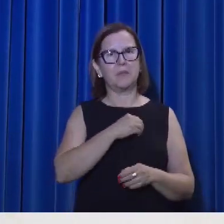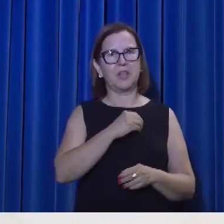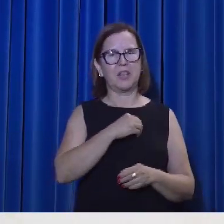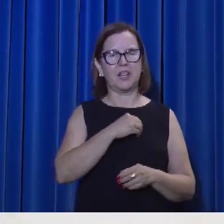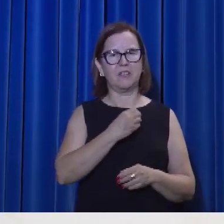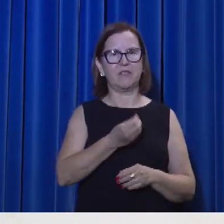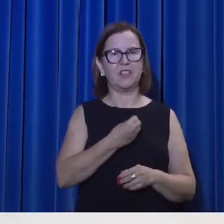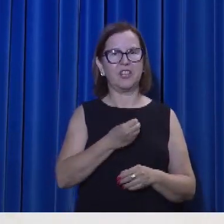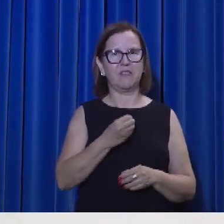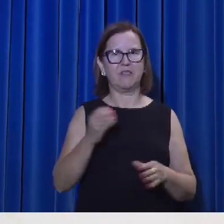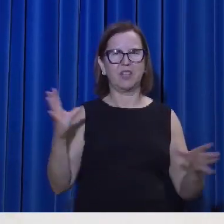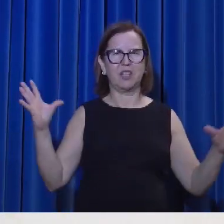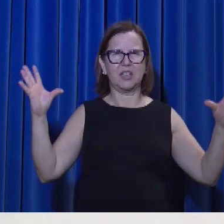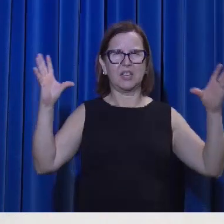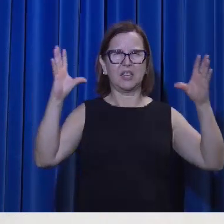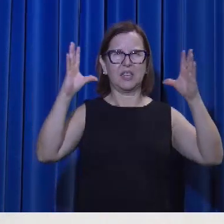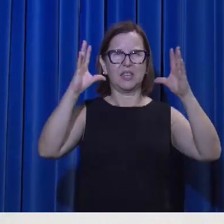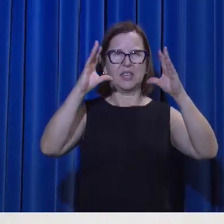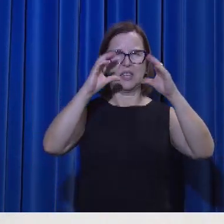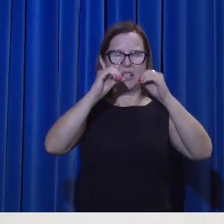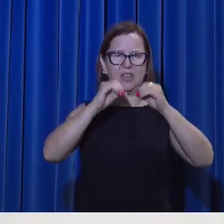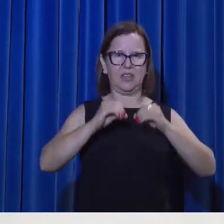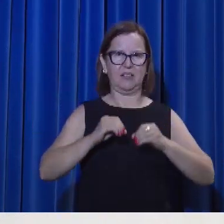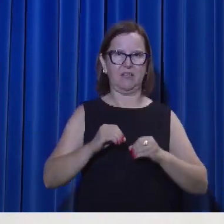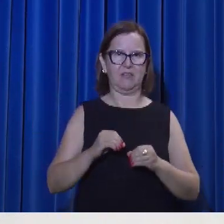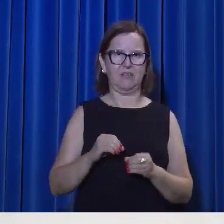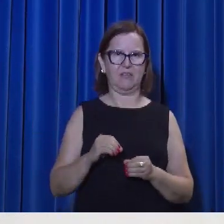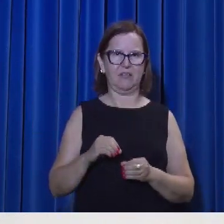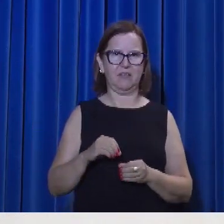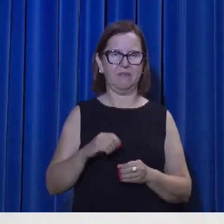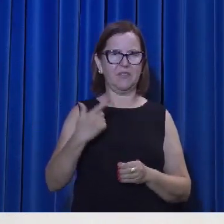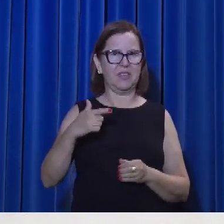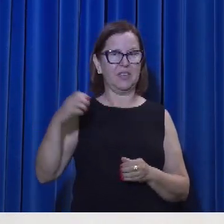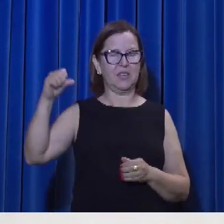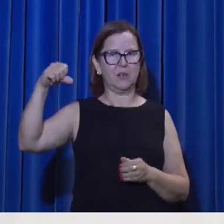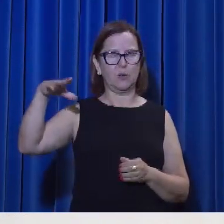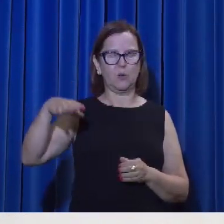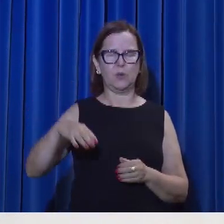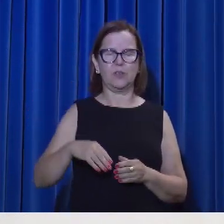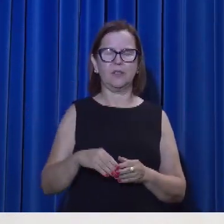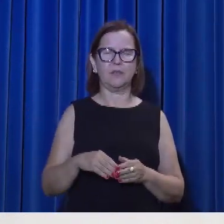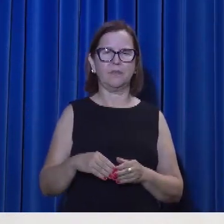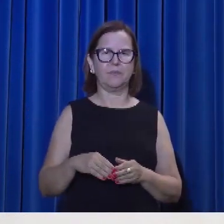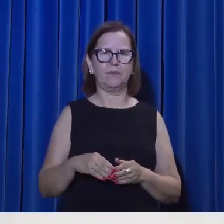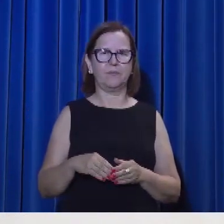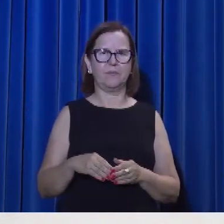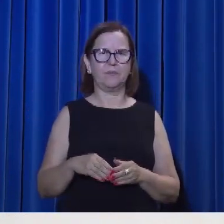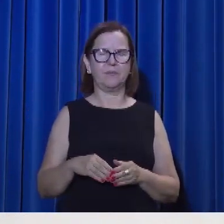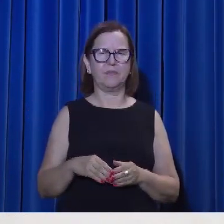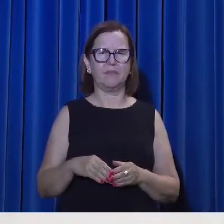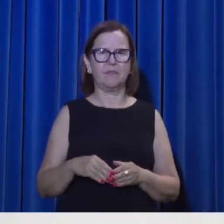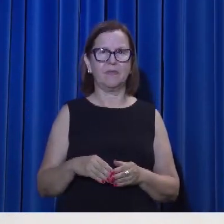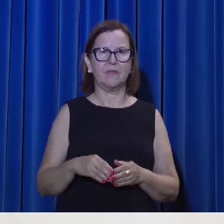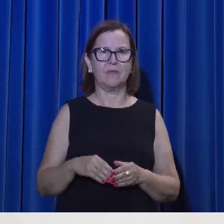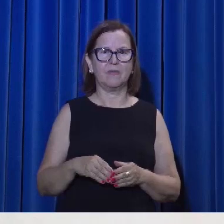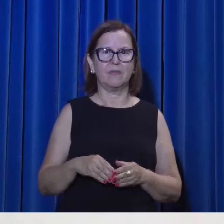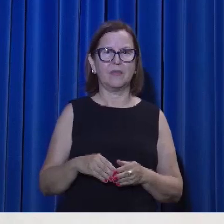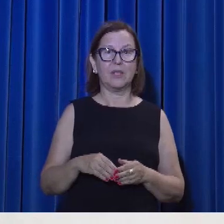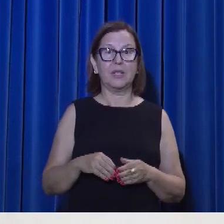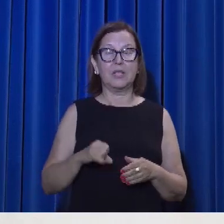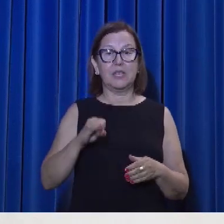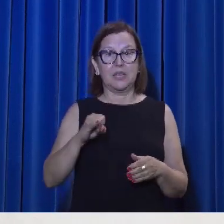trevas, e essa luz de nada adiantou. O que adianta o homem, com toda a sua inteligência,